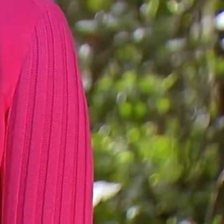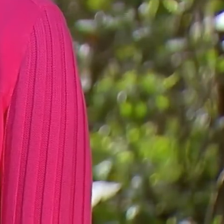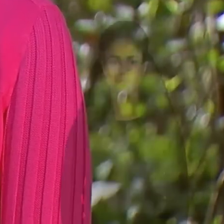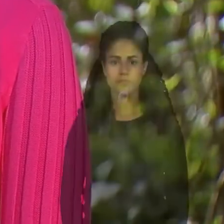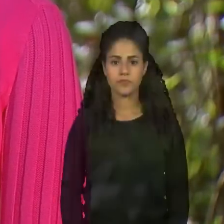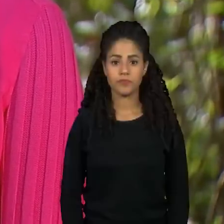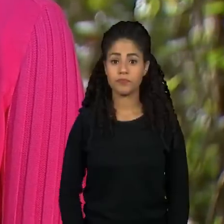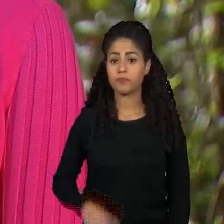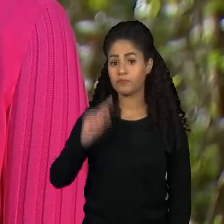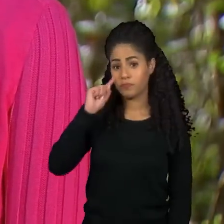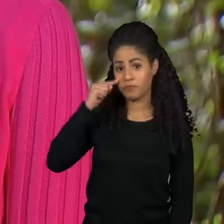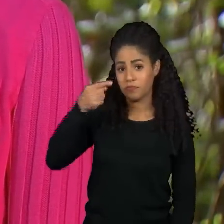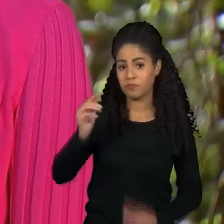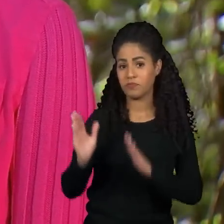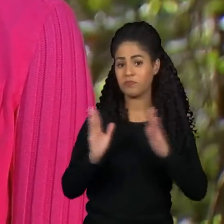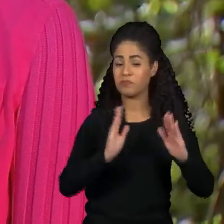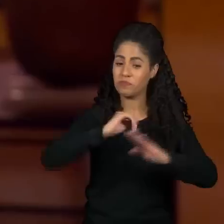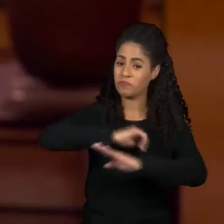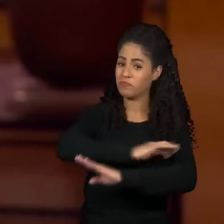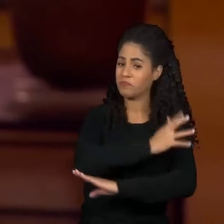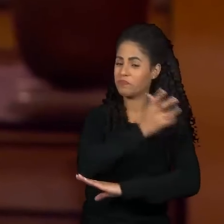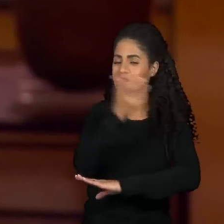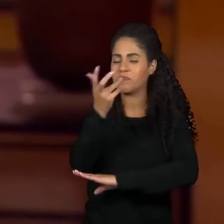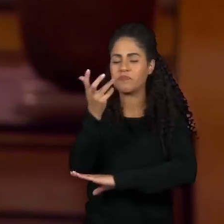A seguir, aqui no Repórter Eco.